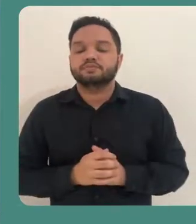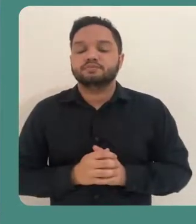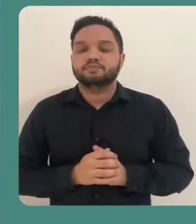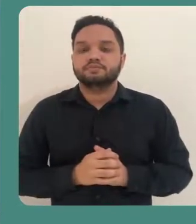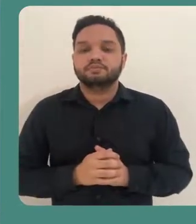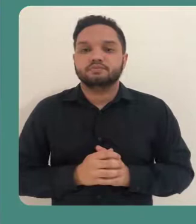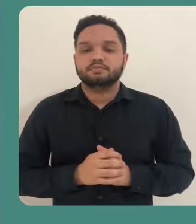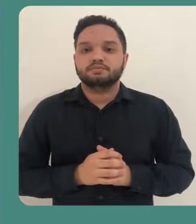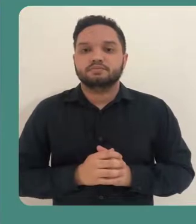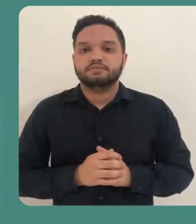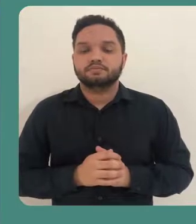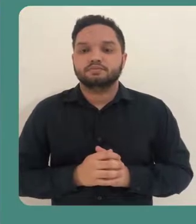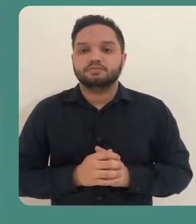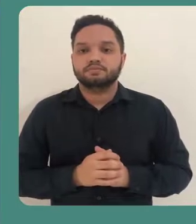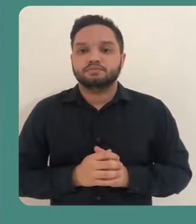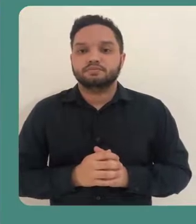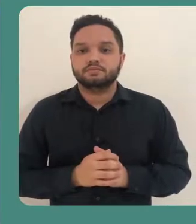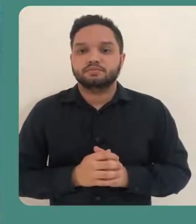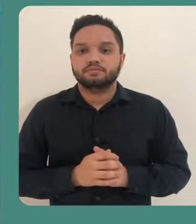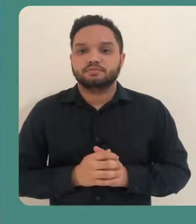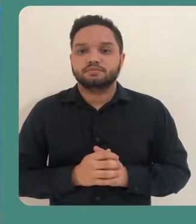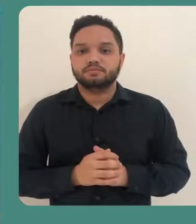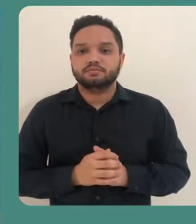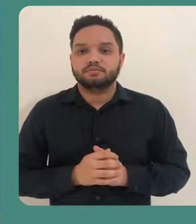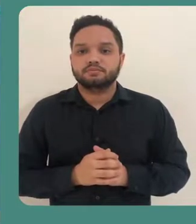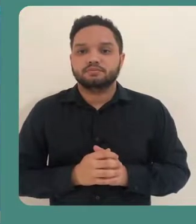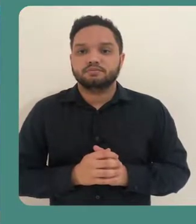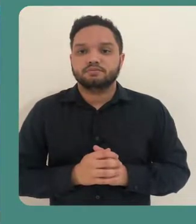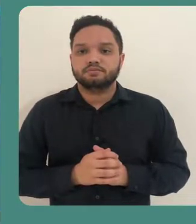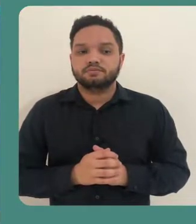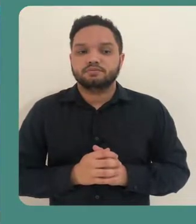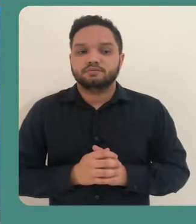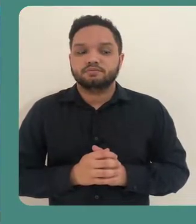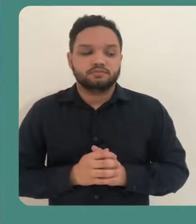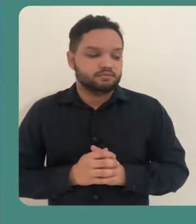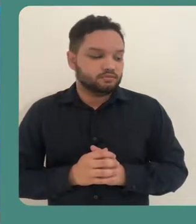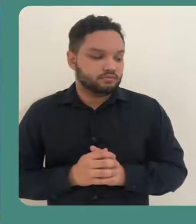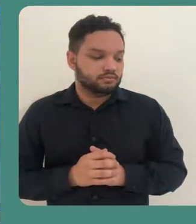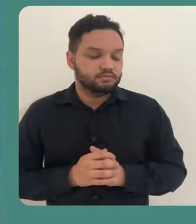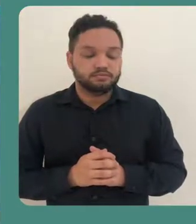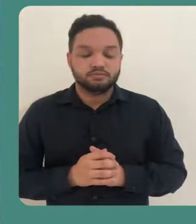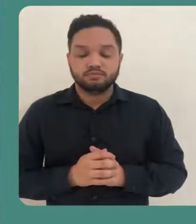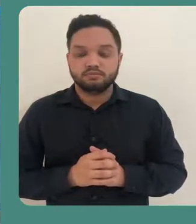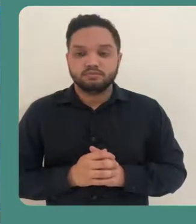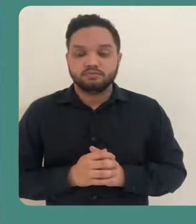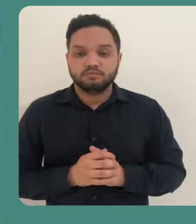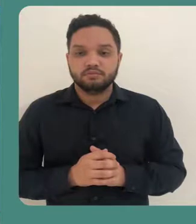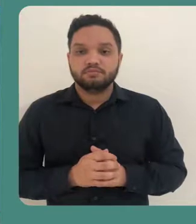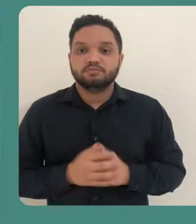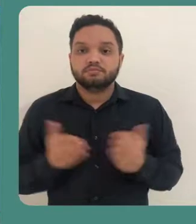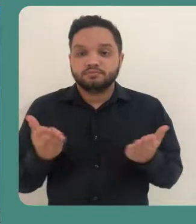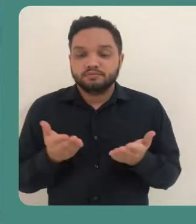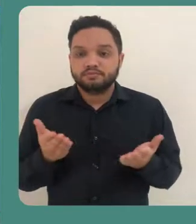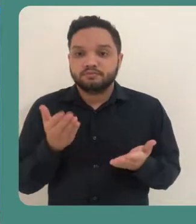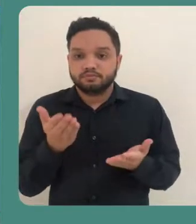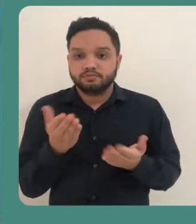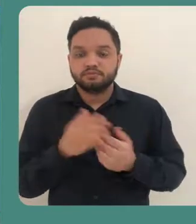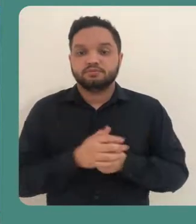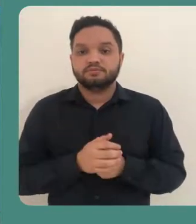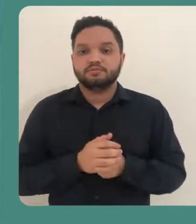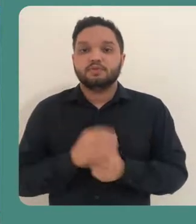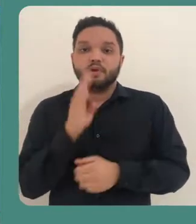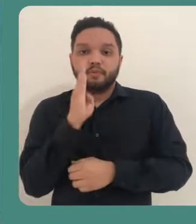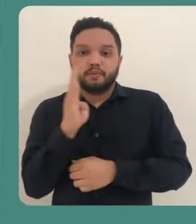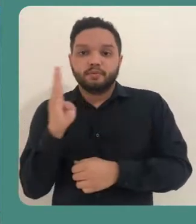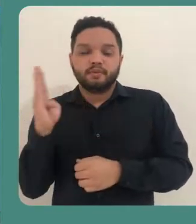olá neste caso do uso do beagle boto não é necessário identificação dos usuários eles são identificar as quando eles